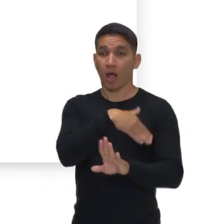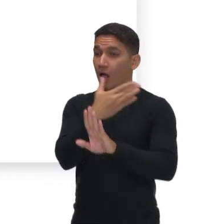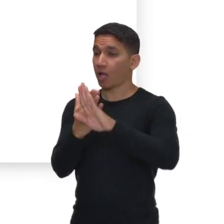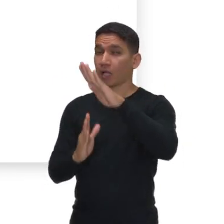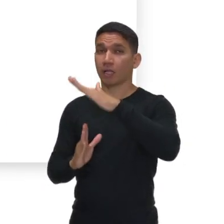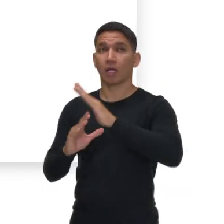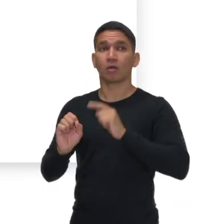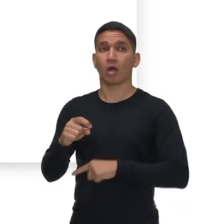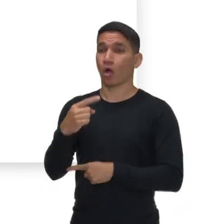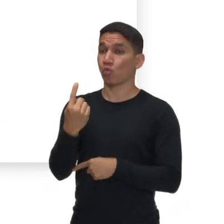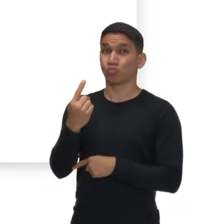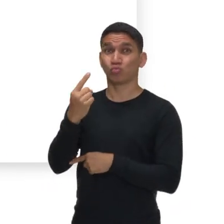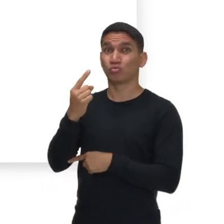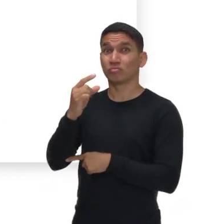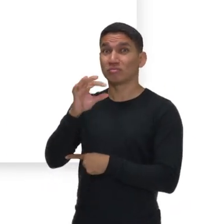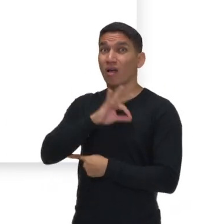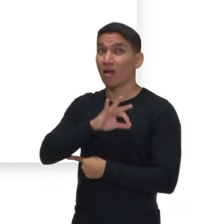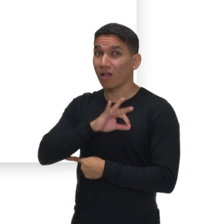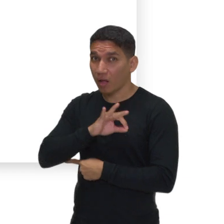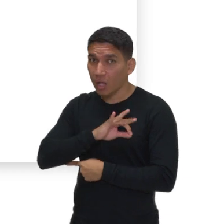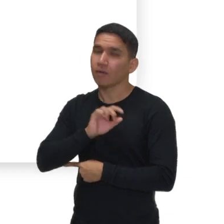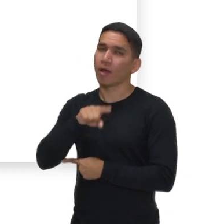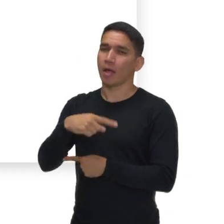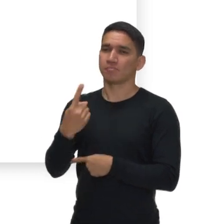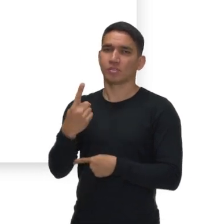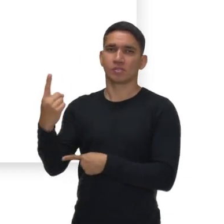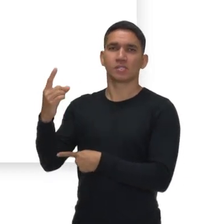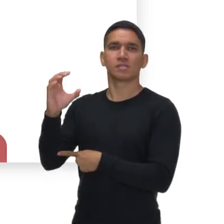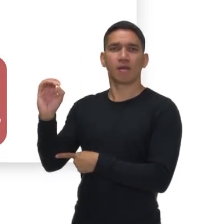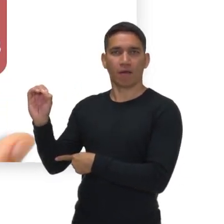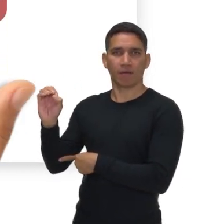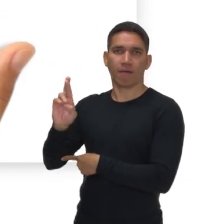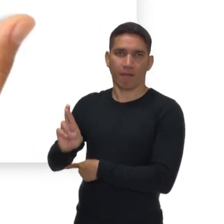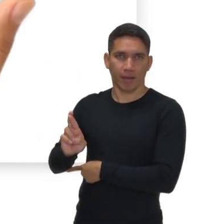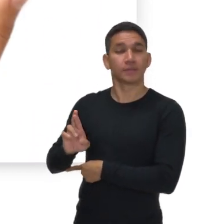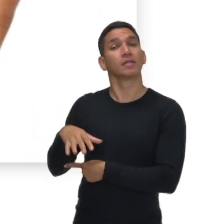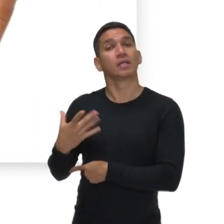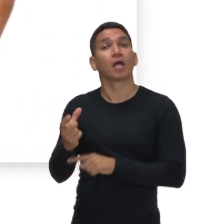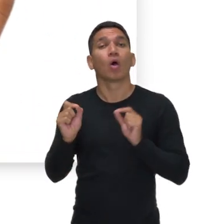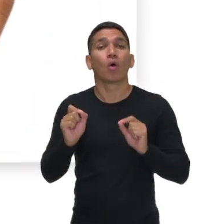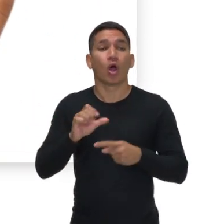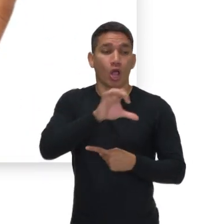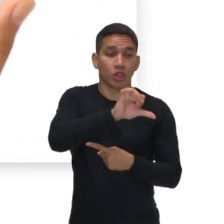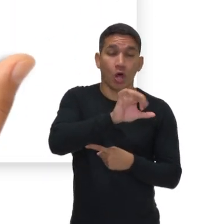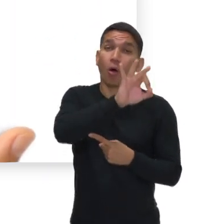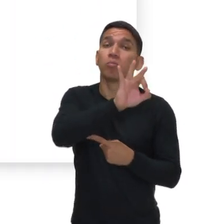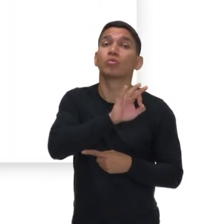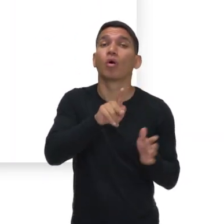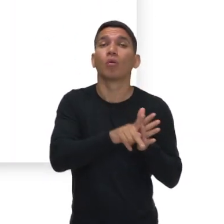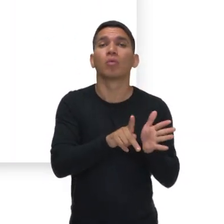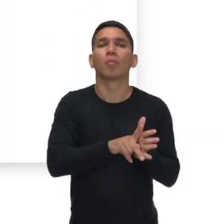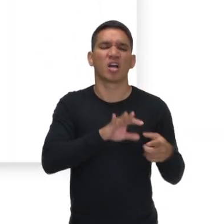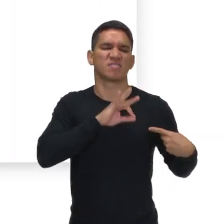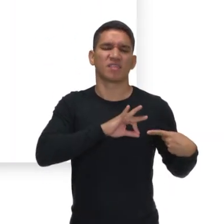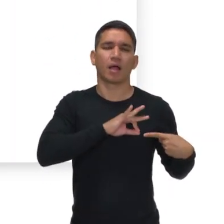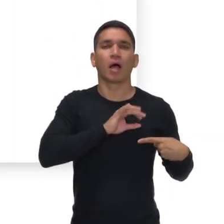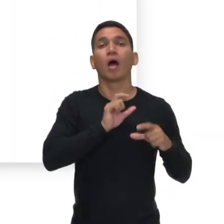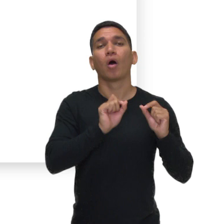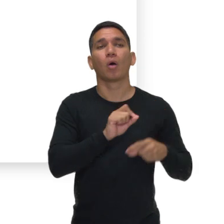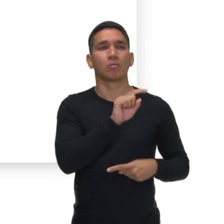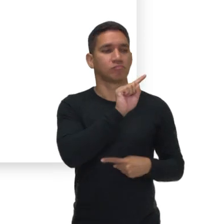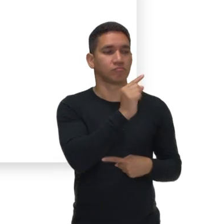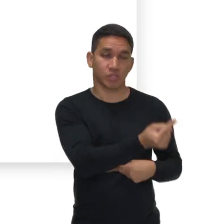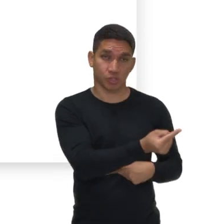7,5% para até um salário mínimo, R$ 1.100, 9% para salários entre